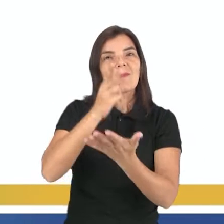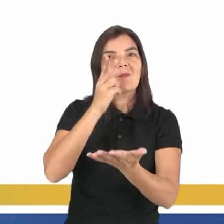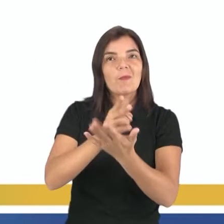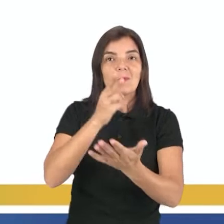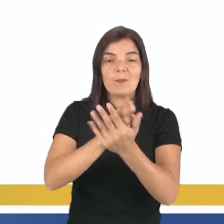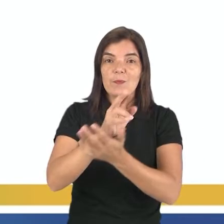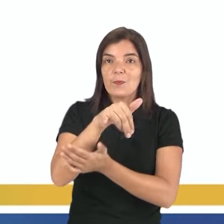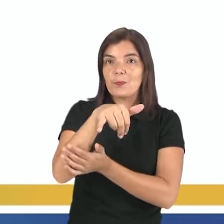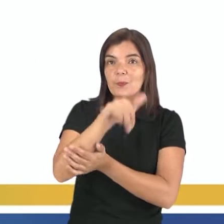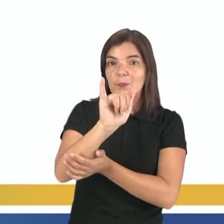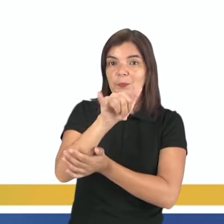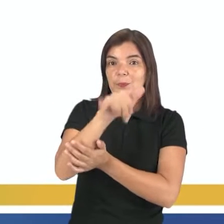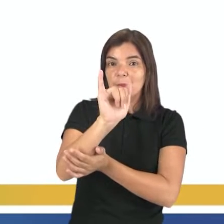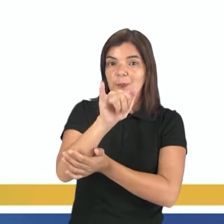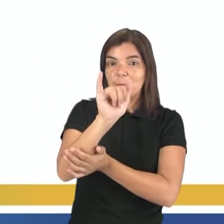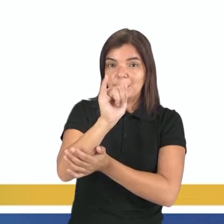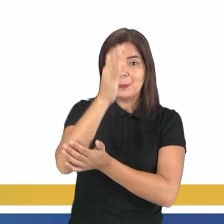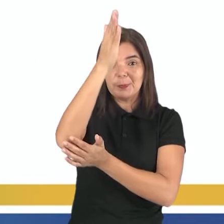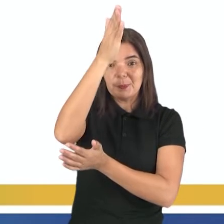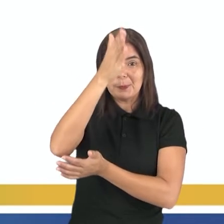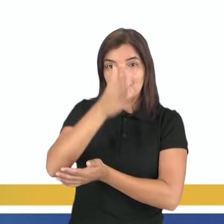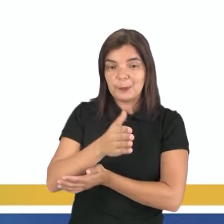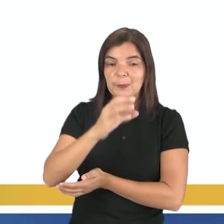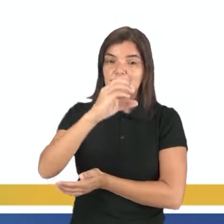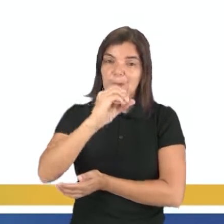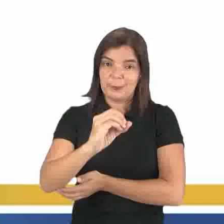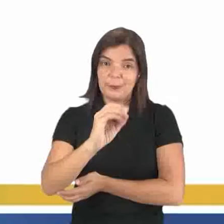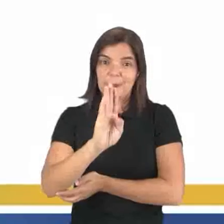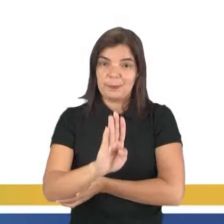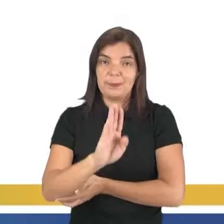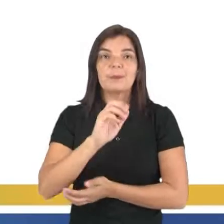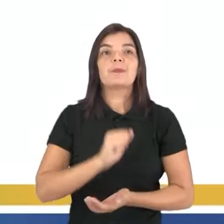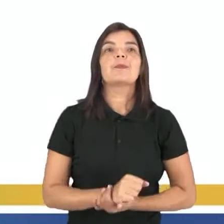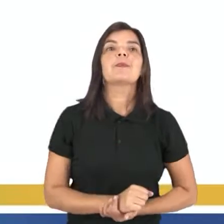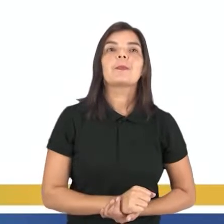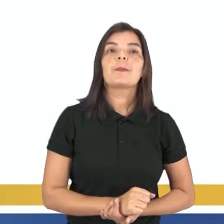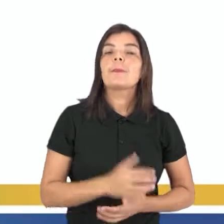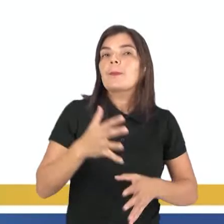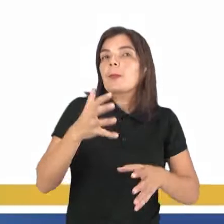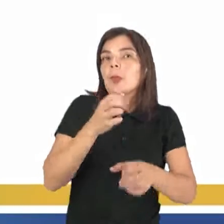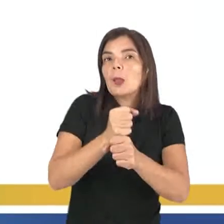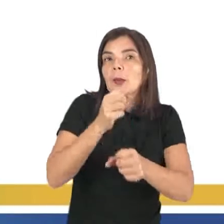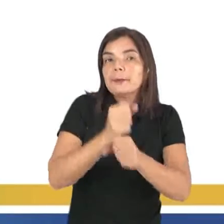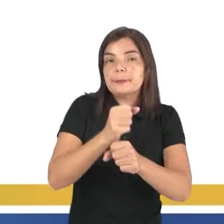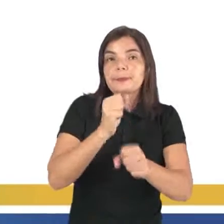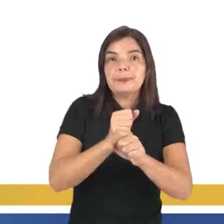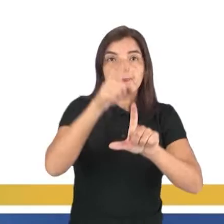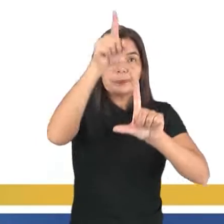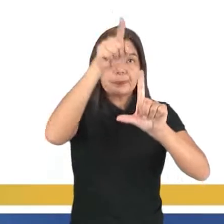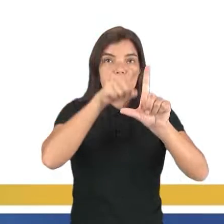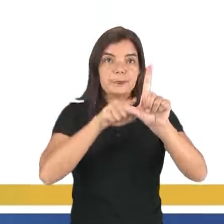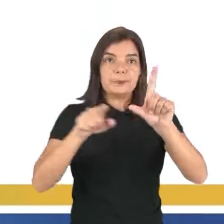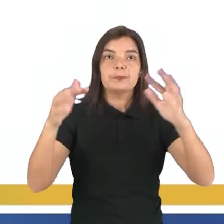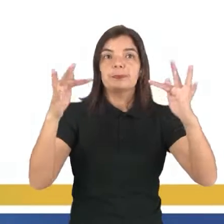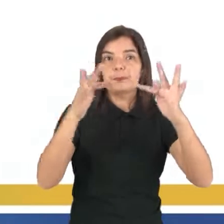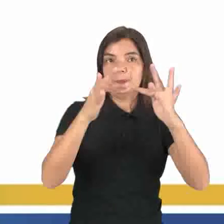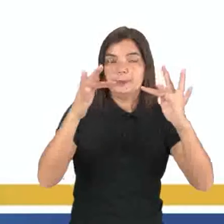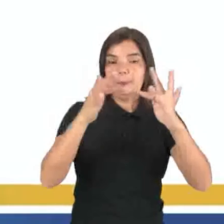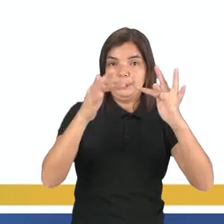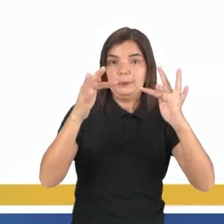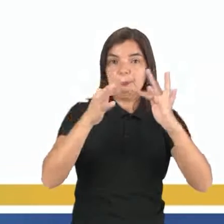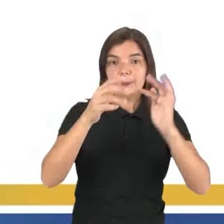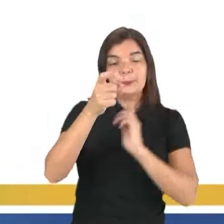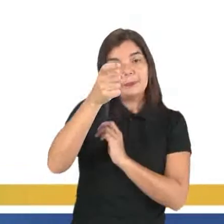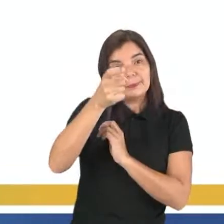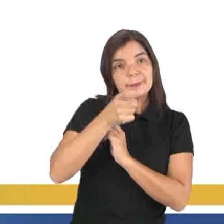o eixo y das ordenadas no ponto 0b. Para calcularmos a intersecção do gráfico de uma função com